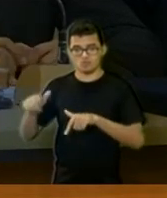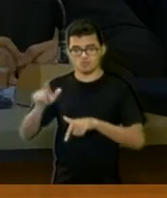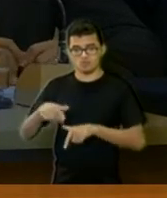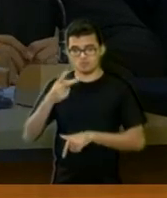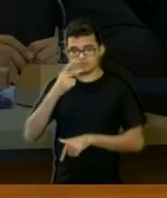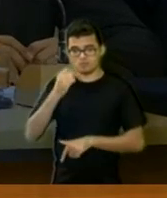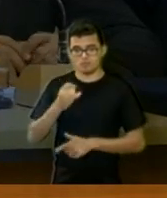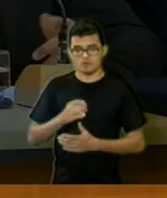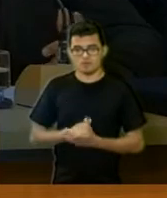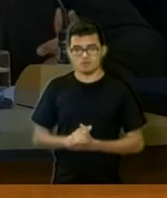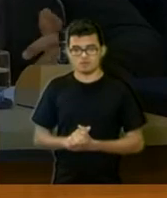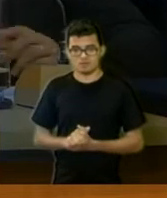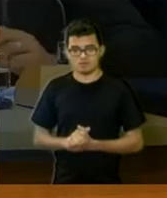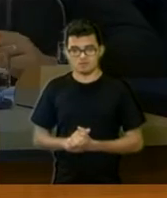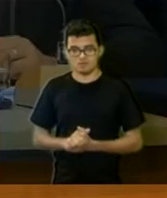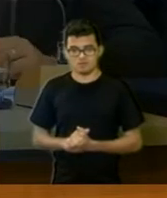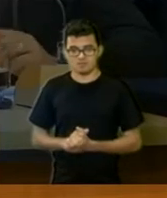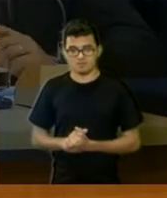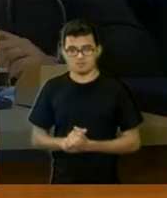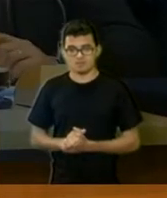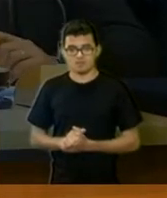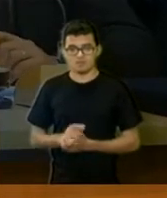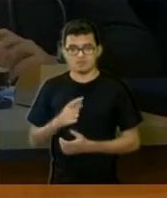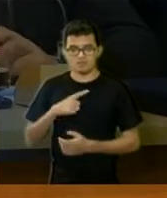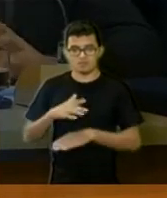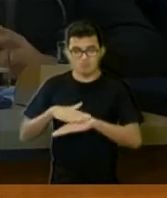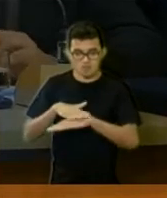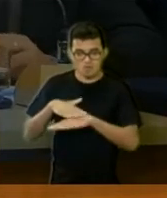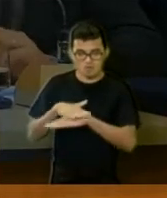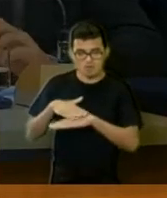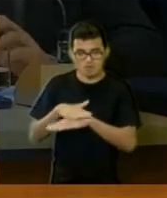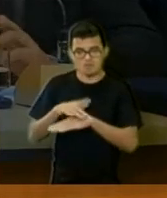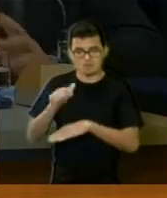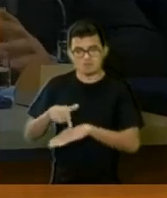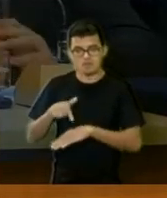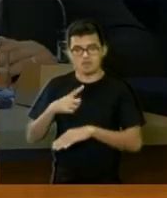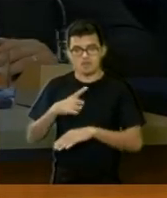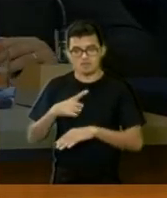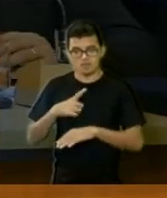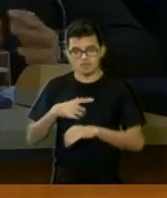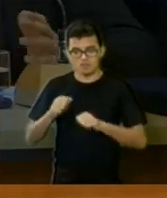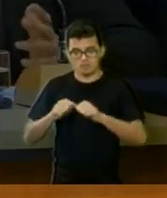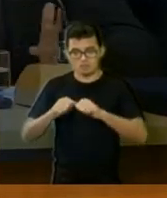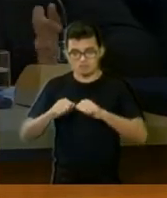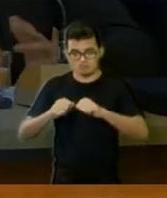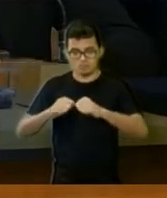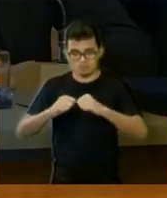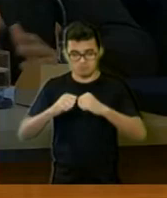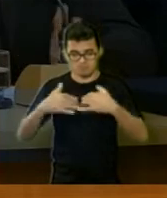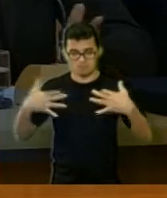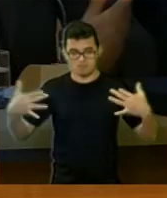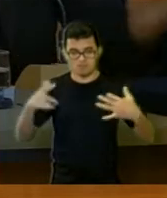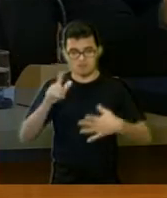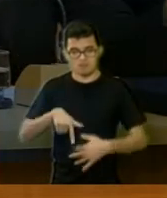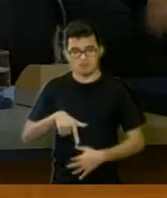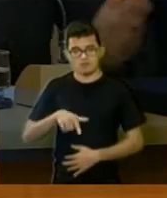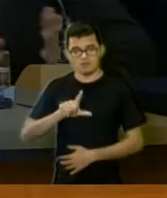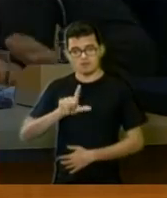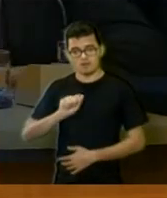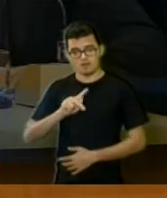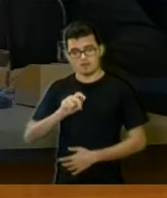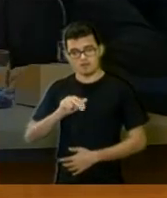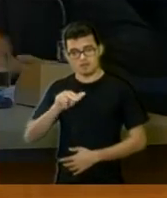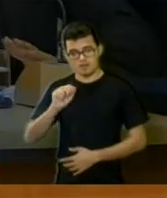pai. E, numa conversa aqui no plenário, o doutor Lapena me ofereceu, né? Ninguém